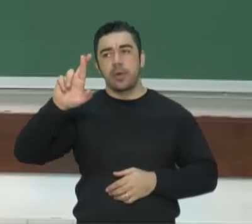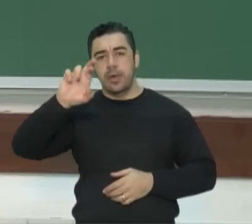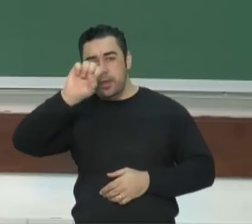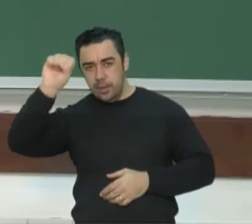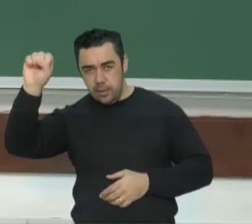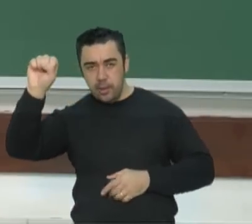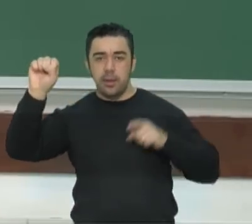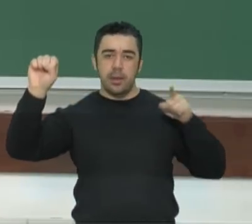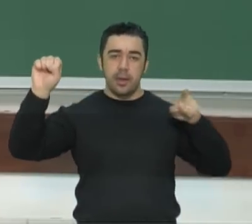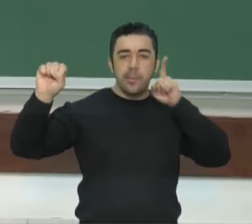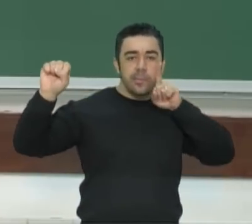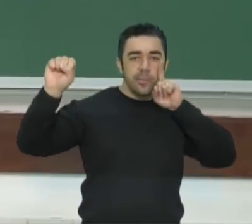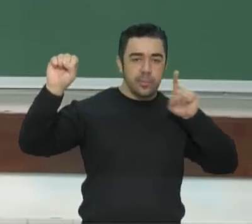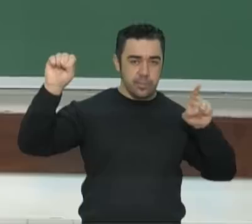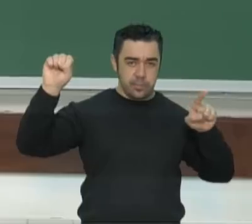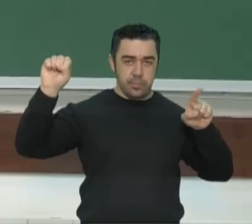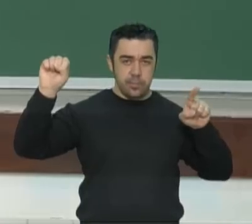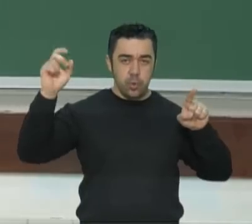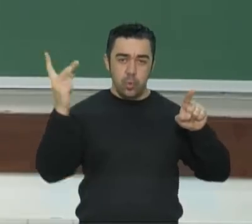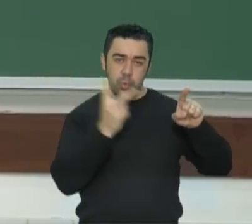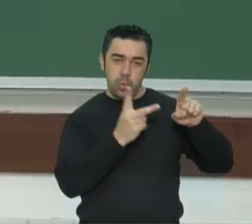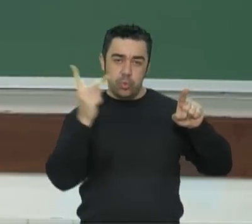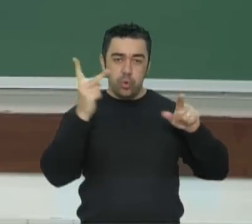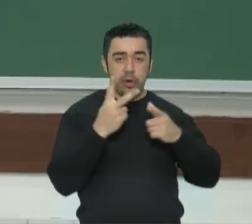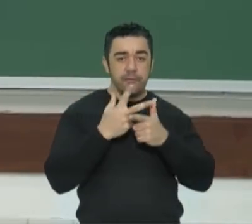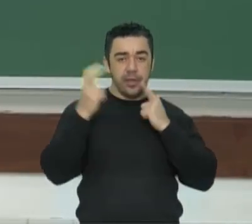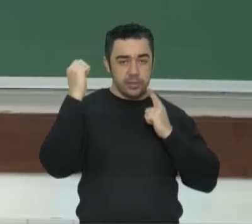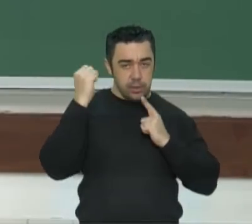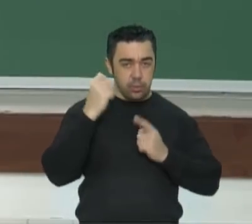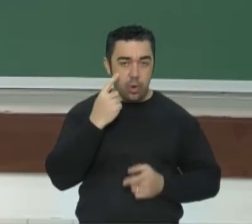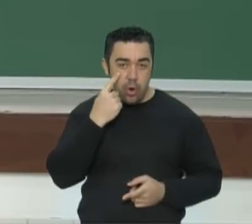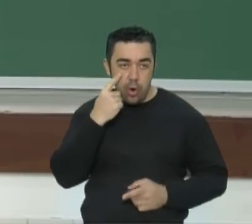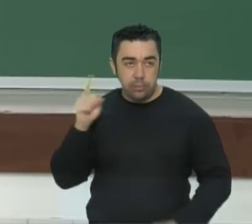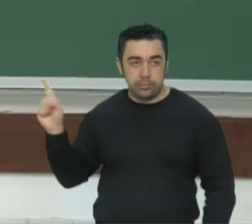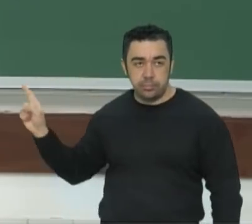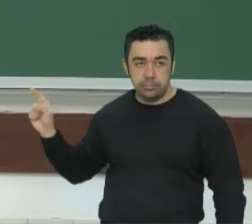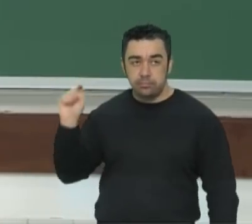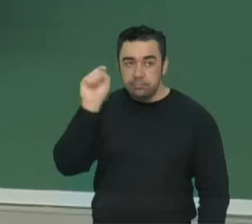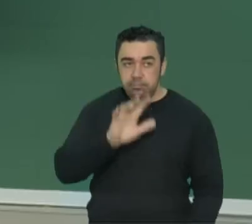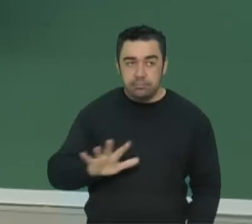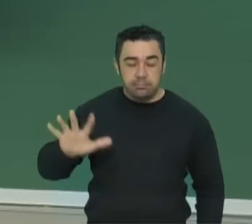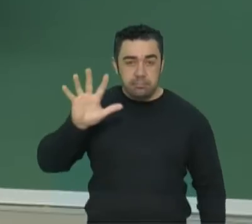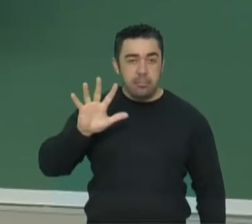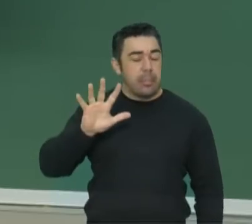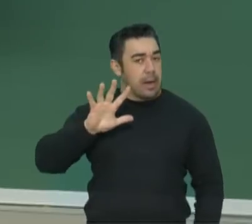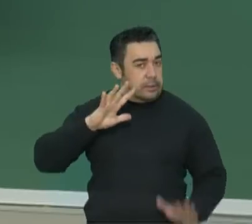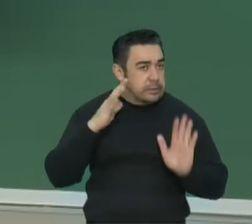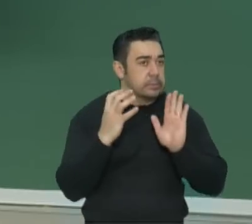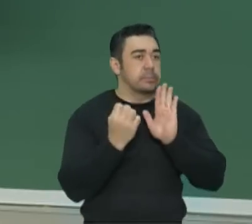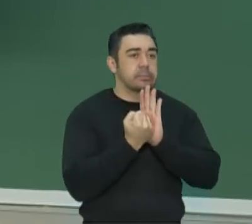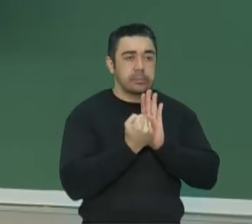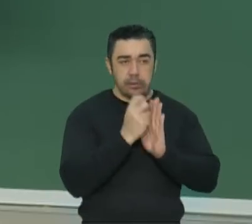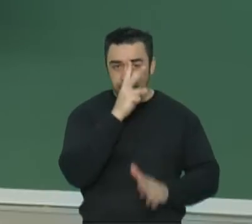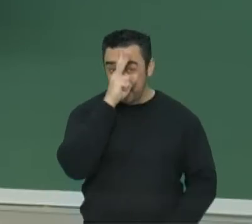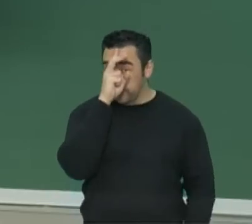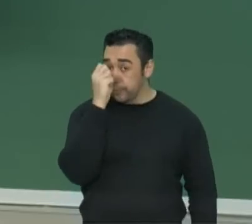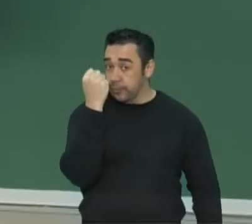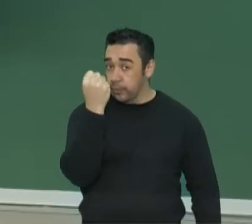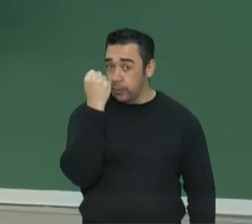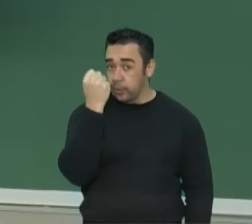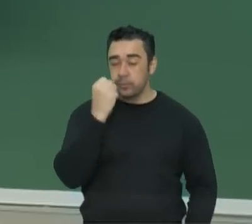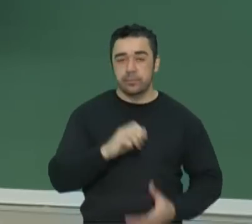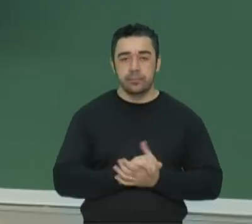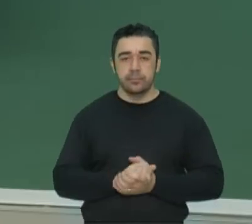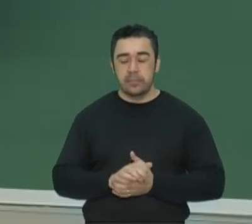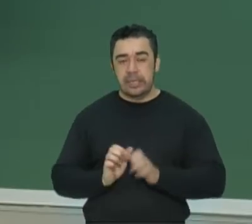Unidos? Começou a reparar a Guerra Fria? Ei, aqui 2 imagens muito marcantes do final da guerra, muito fortes.